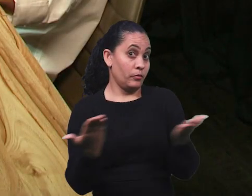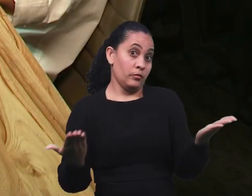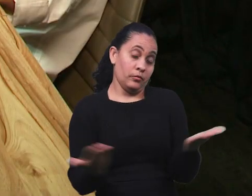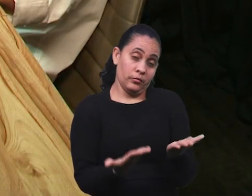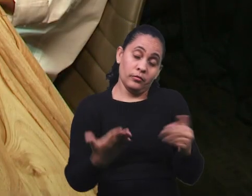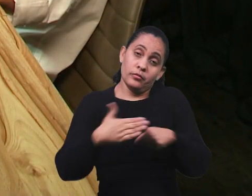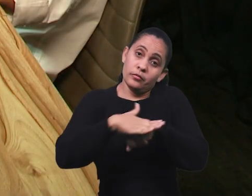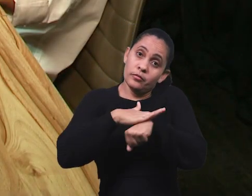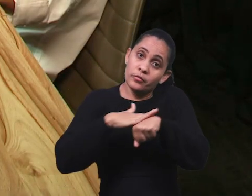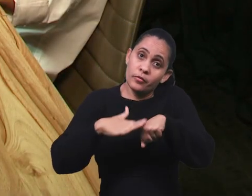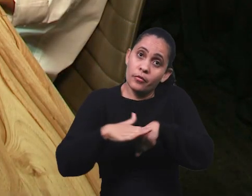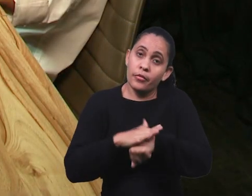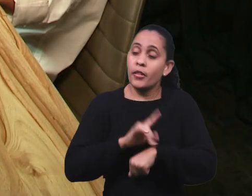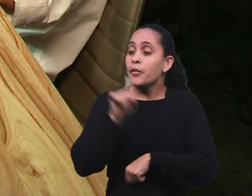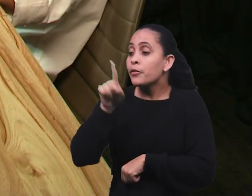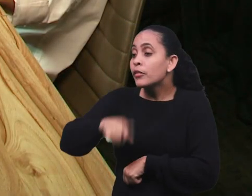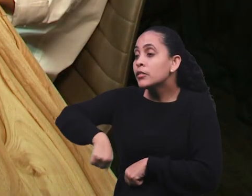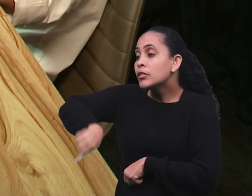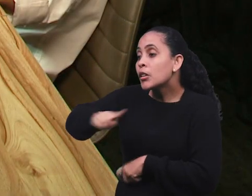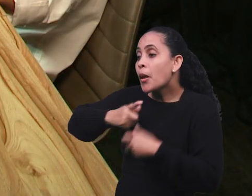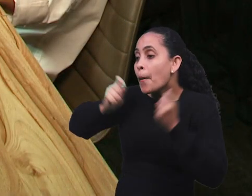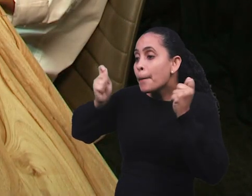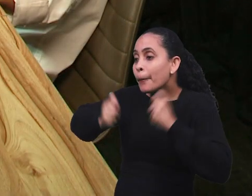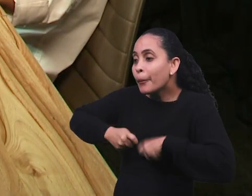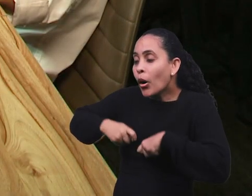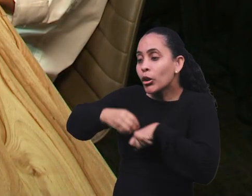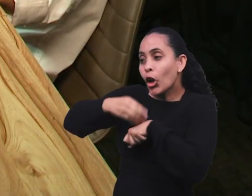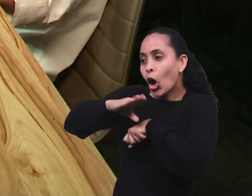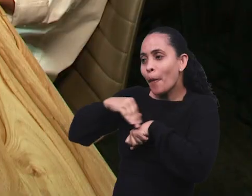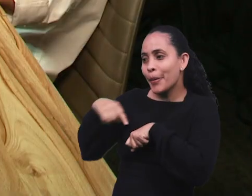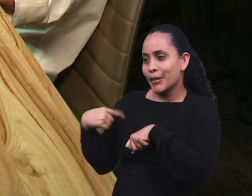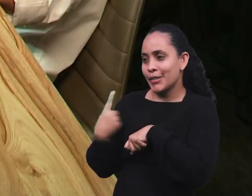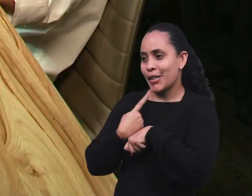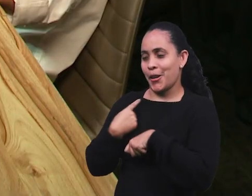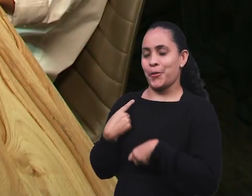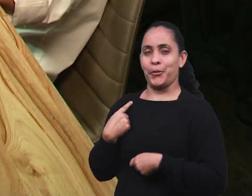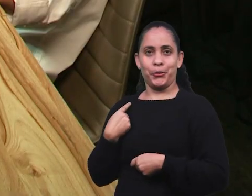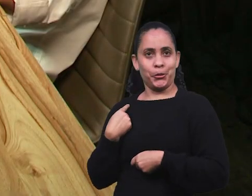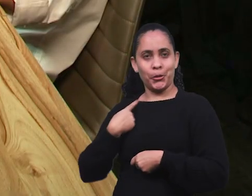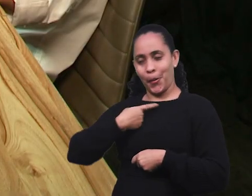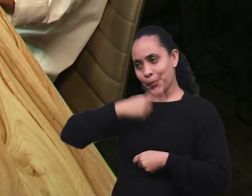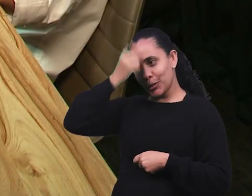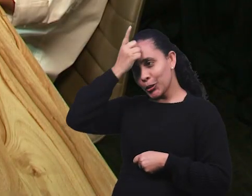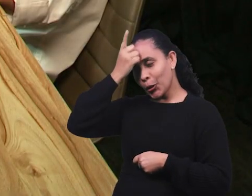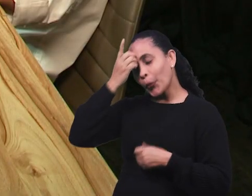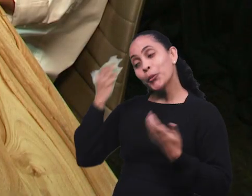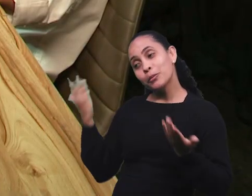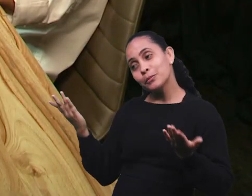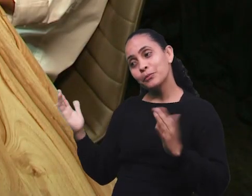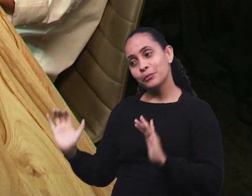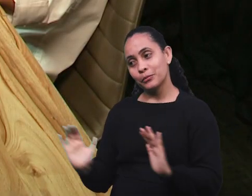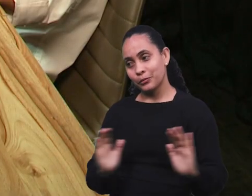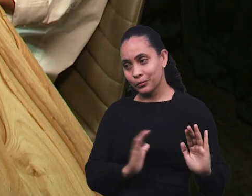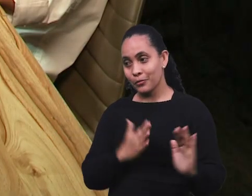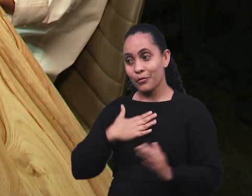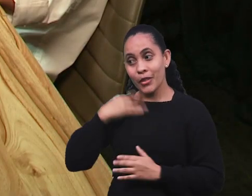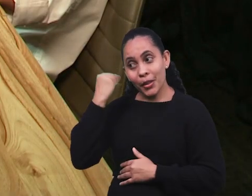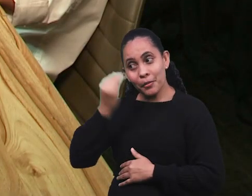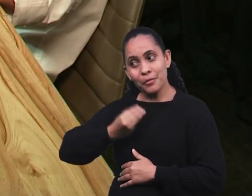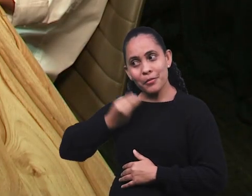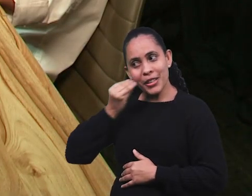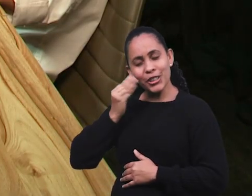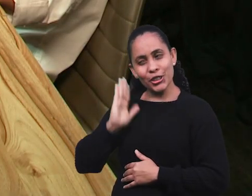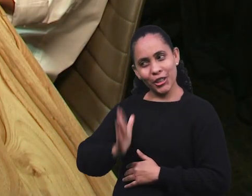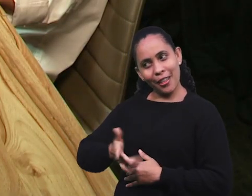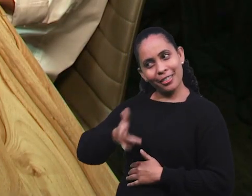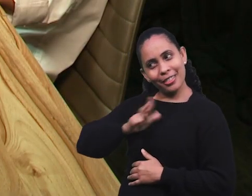essa conversa, o que vocês podem compartilhar conosco sobre dons espirituais, experiências?